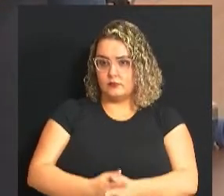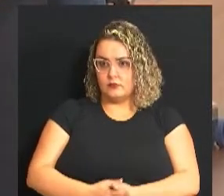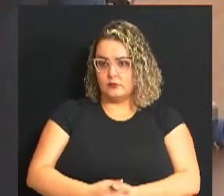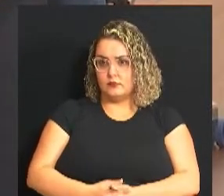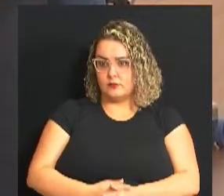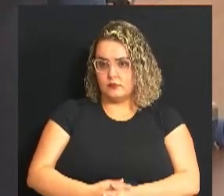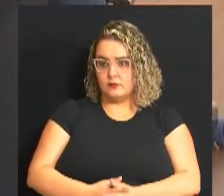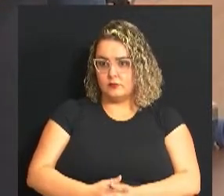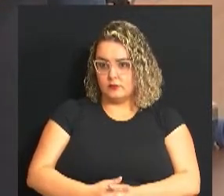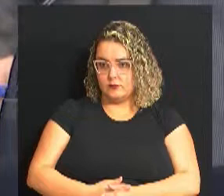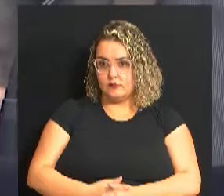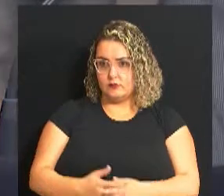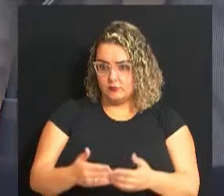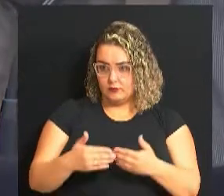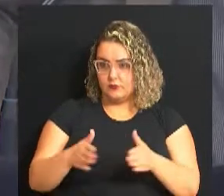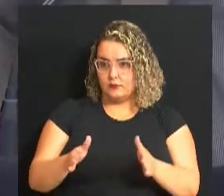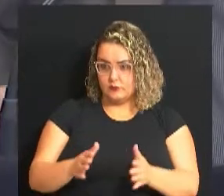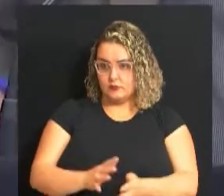abrir ainda